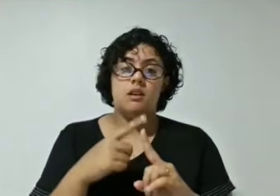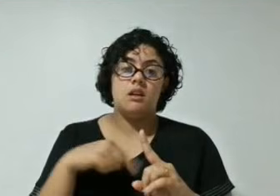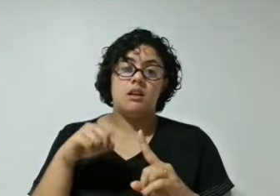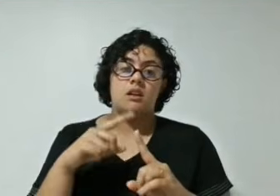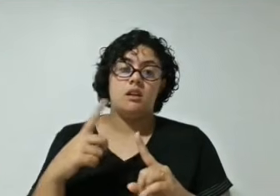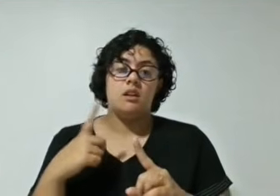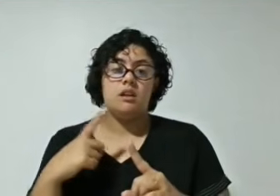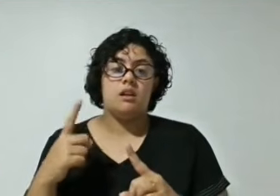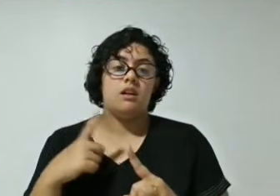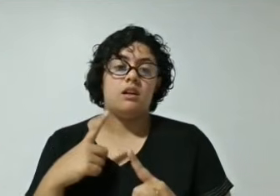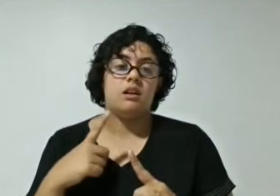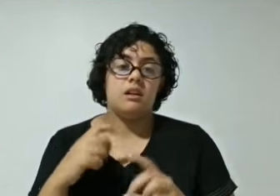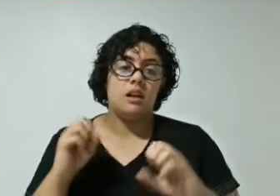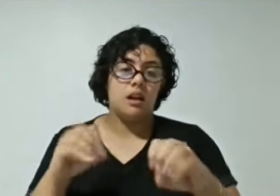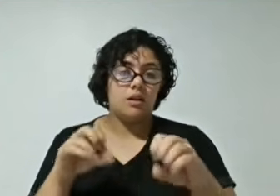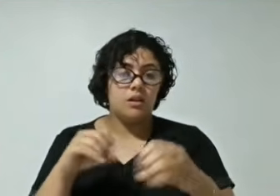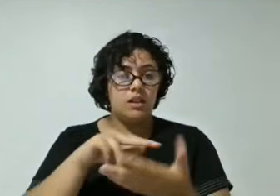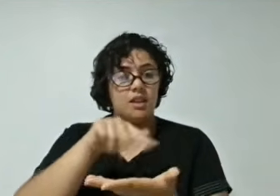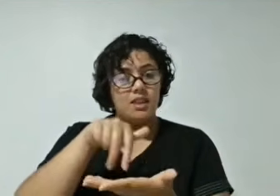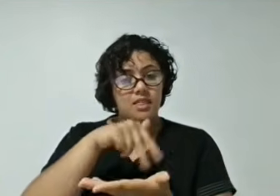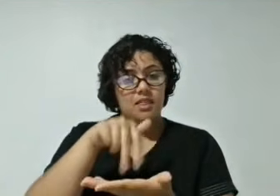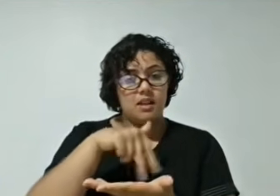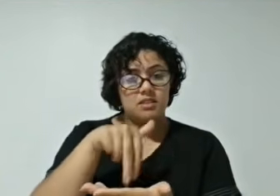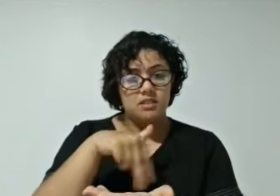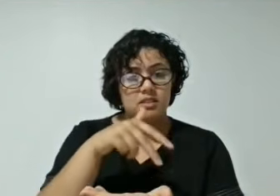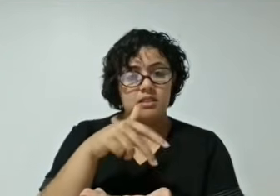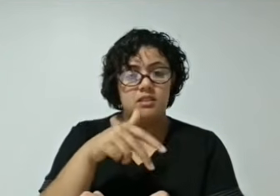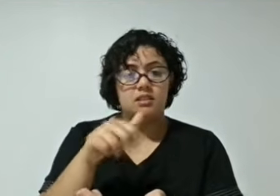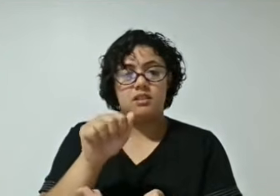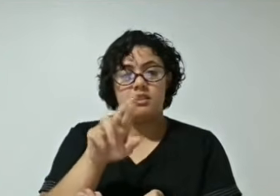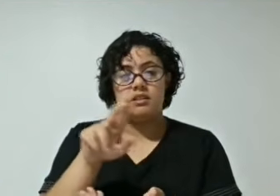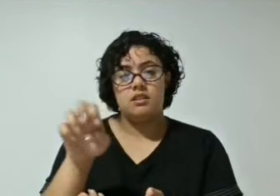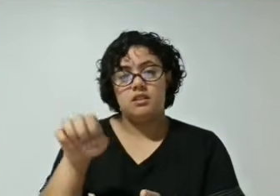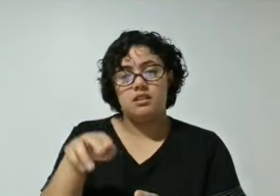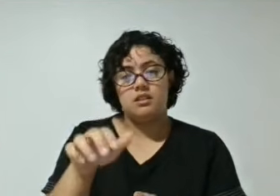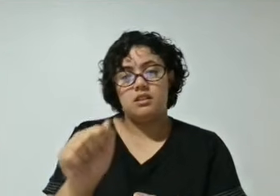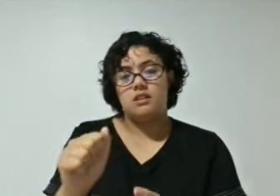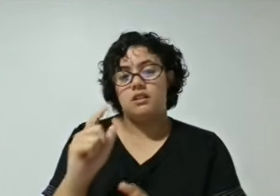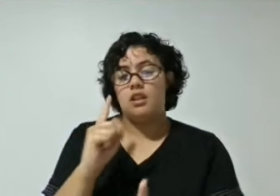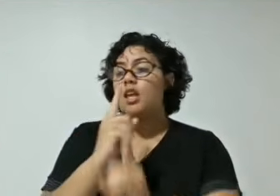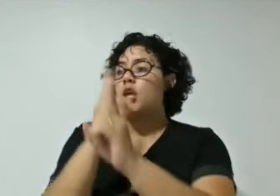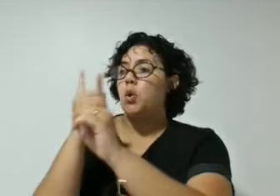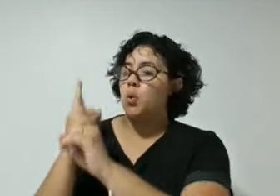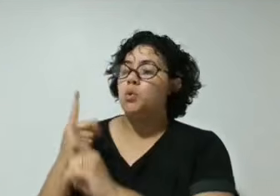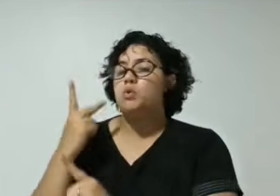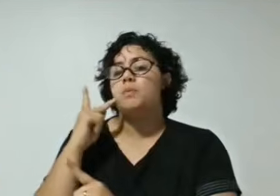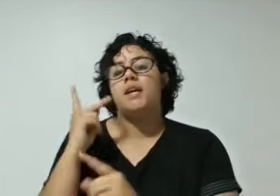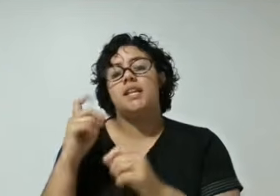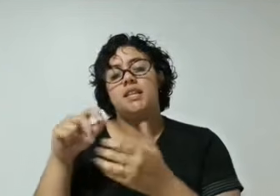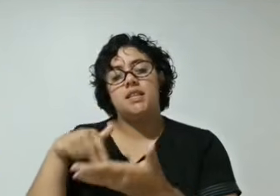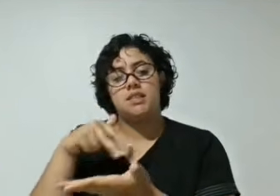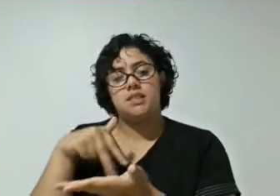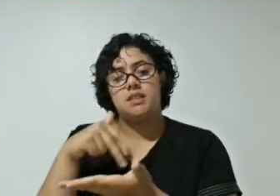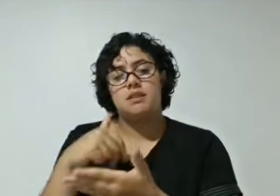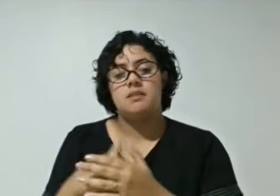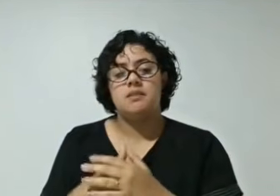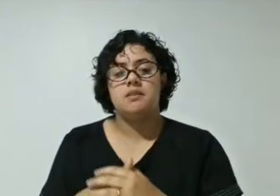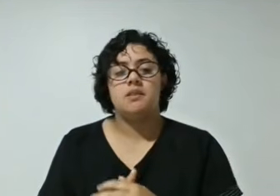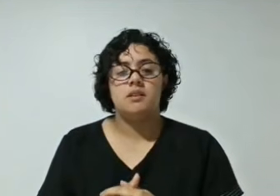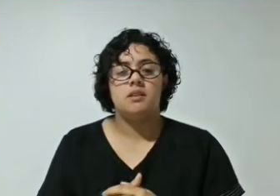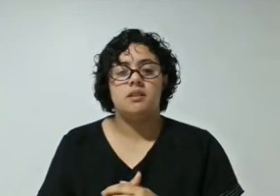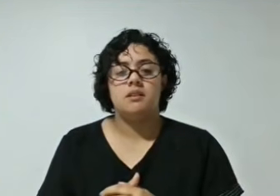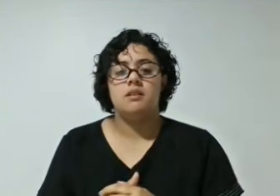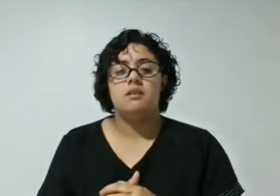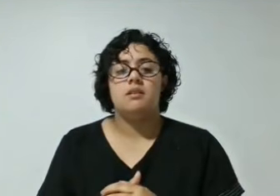a aula de dança que o Arena oferece para a gente, que é um encontro para dançar, com olhares para a